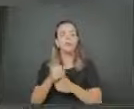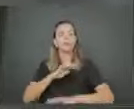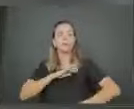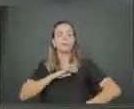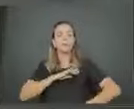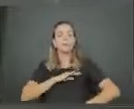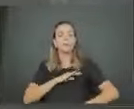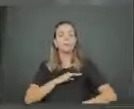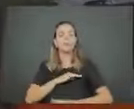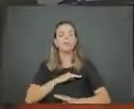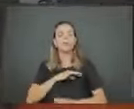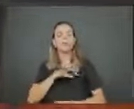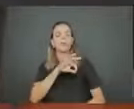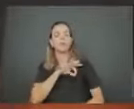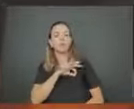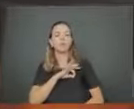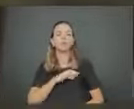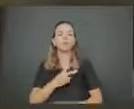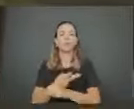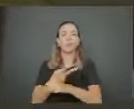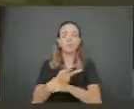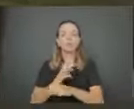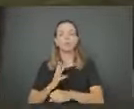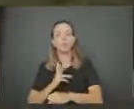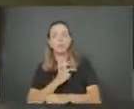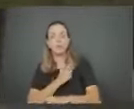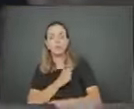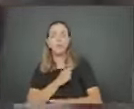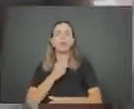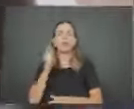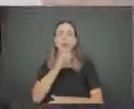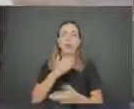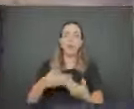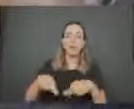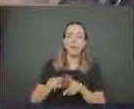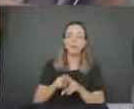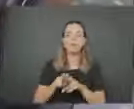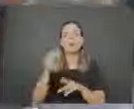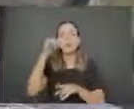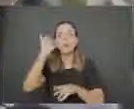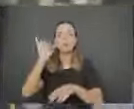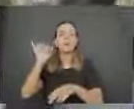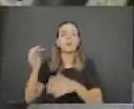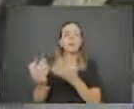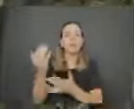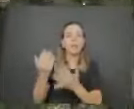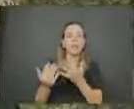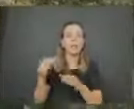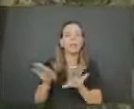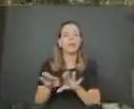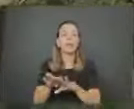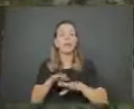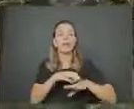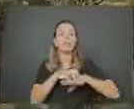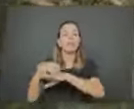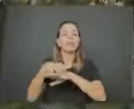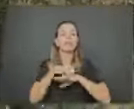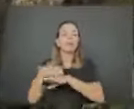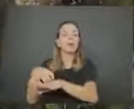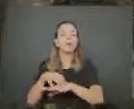buscas, salvamentos, resgates, combate a incêndios e transporte de órgãos e de pessoas. O Corpo